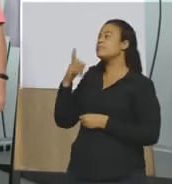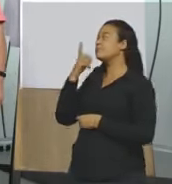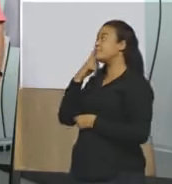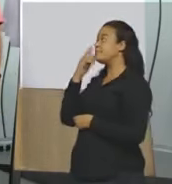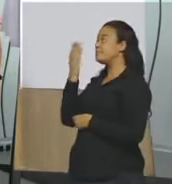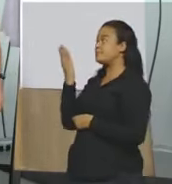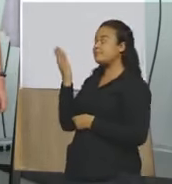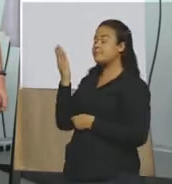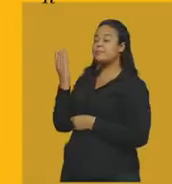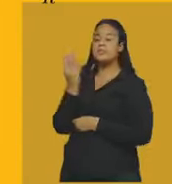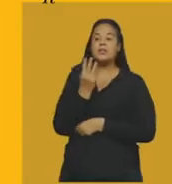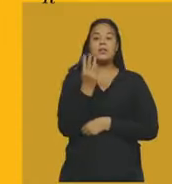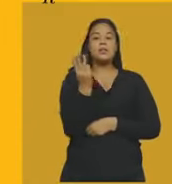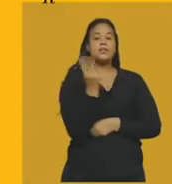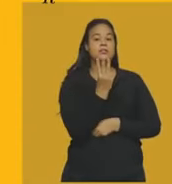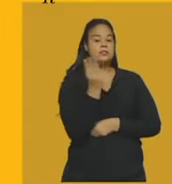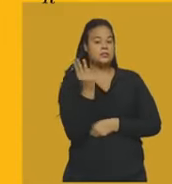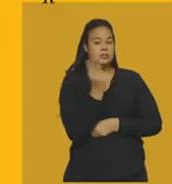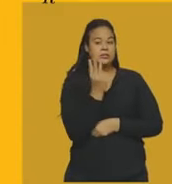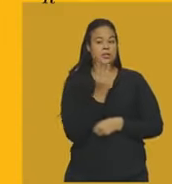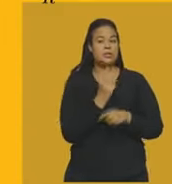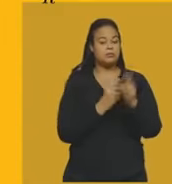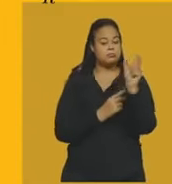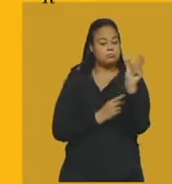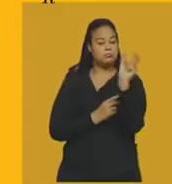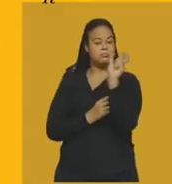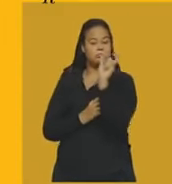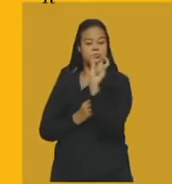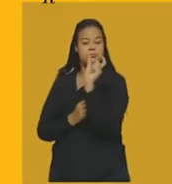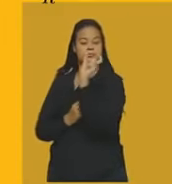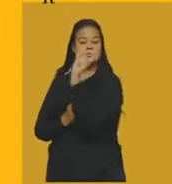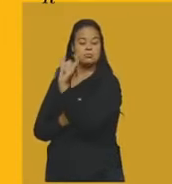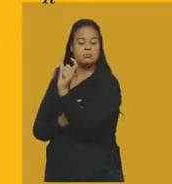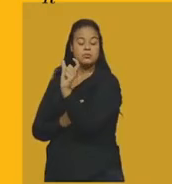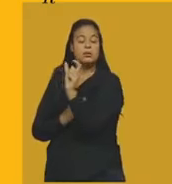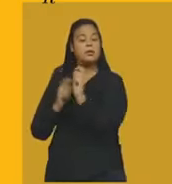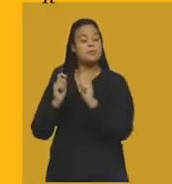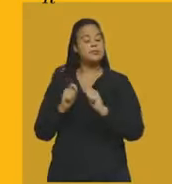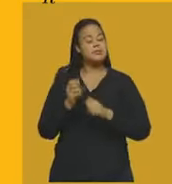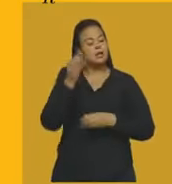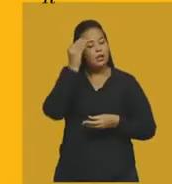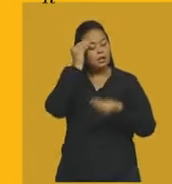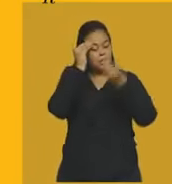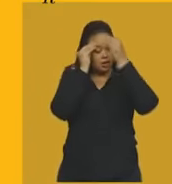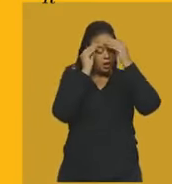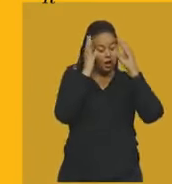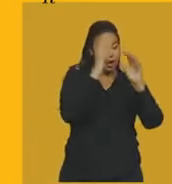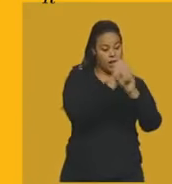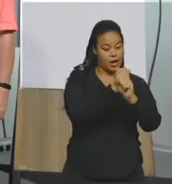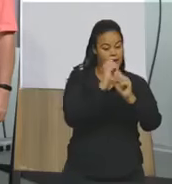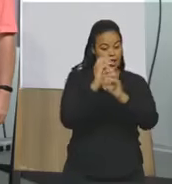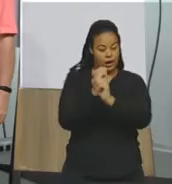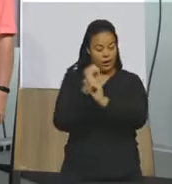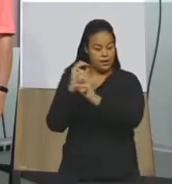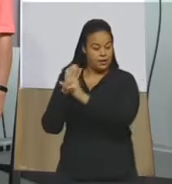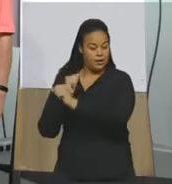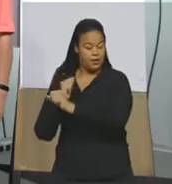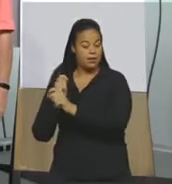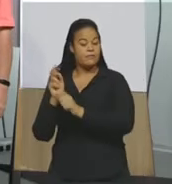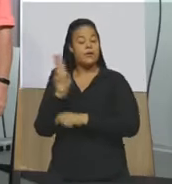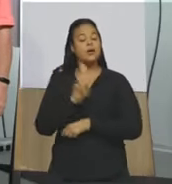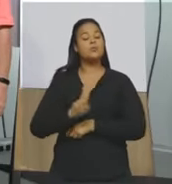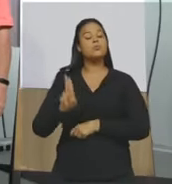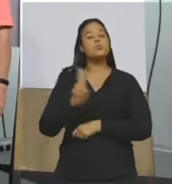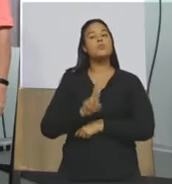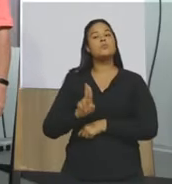três opções aqui. Mas, dentre as opções dadas, para a gente calcular resistência, que é o que a gente quer agora, eu vou ter que usar